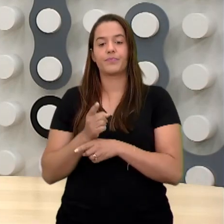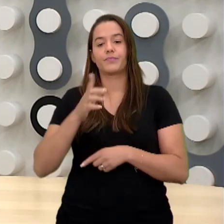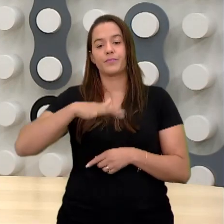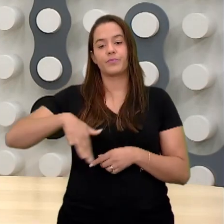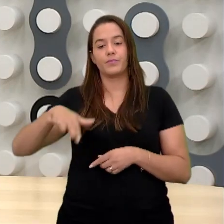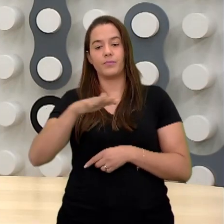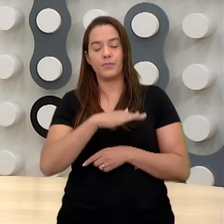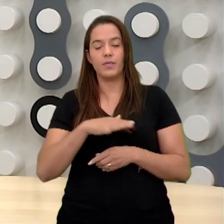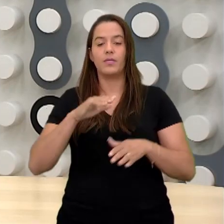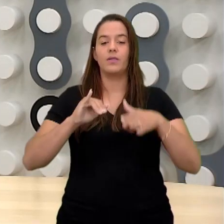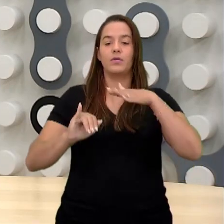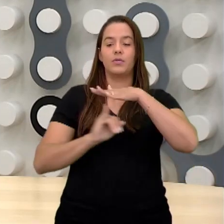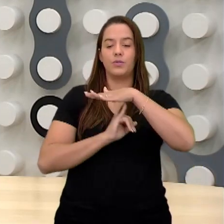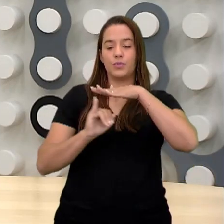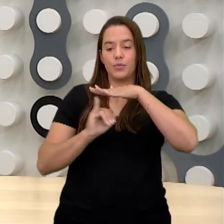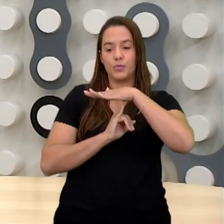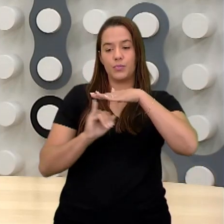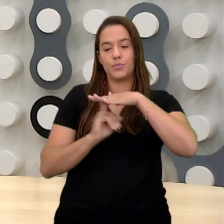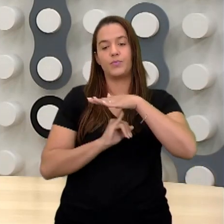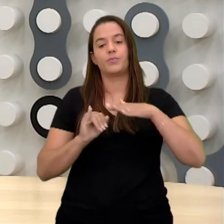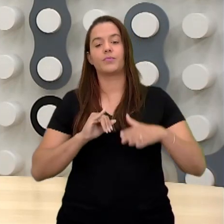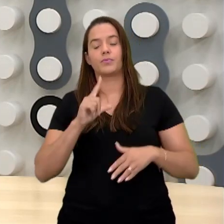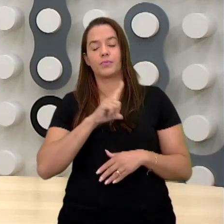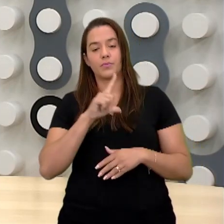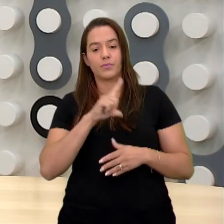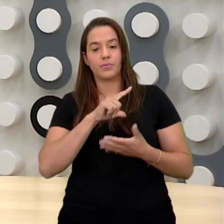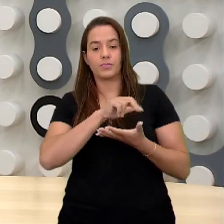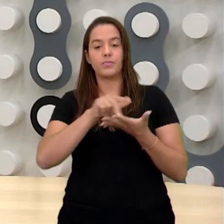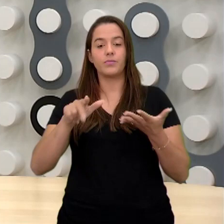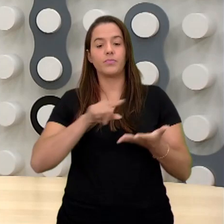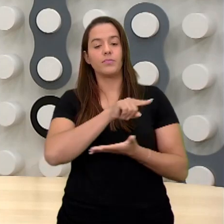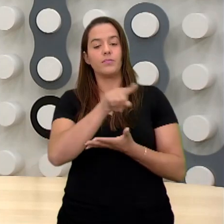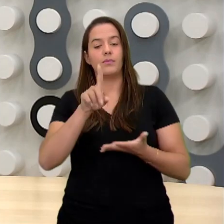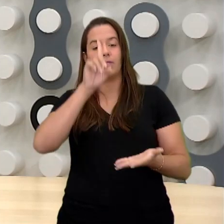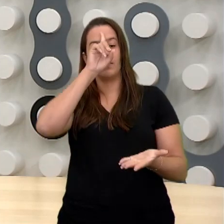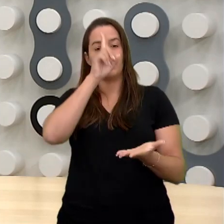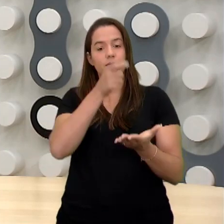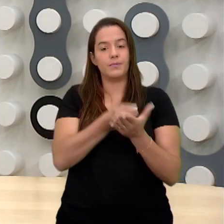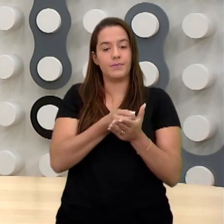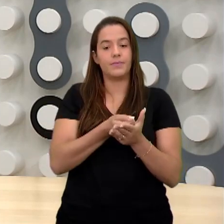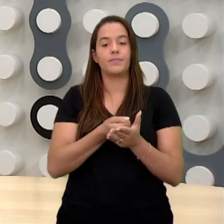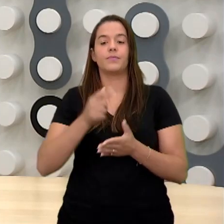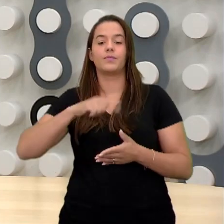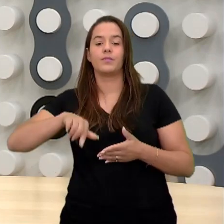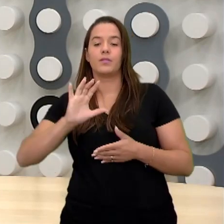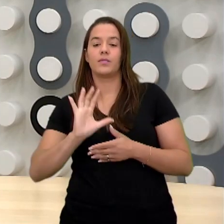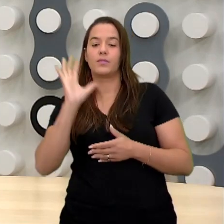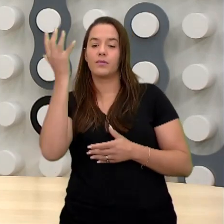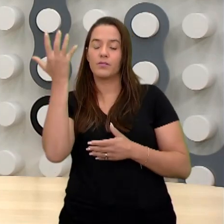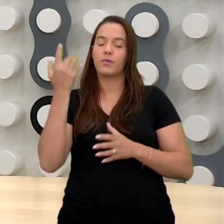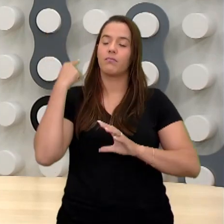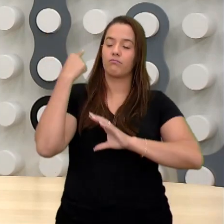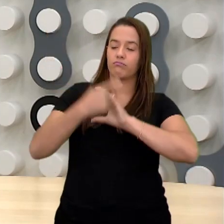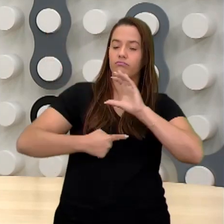nesses institutos, e aí eles decidem aí muitas vezes, nessas comissões internacionais, a estarem mudando